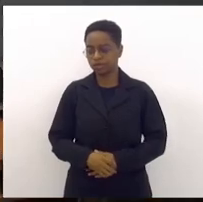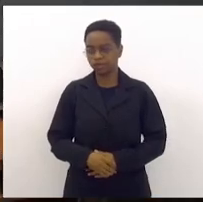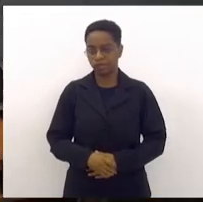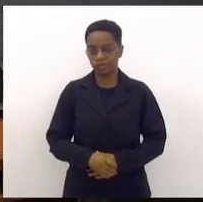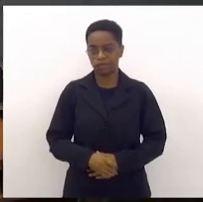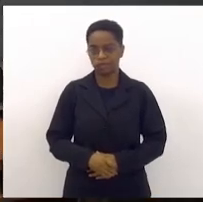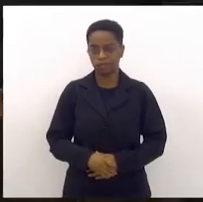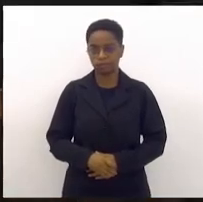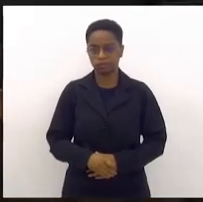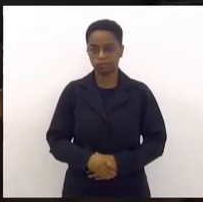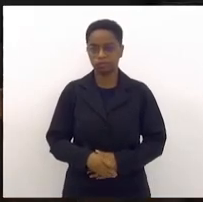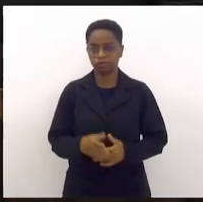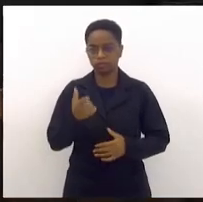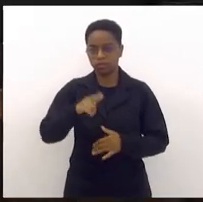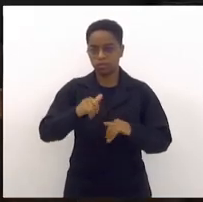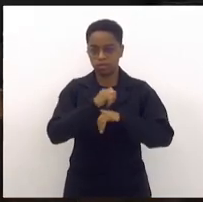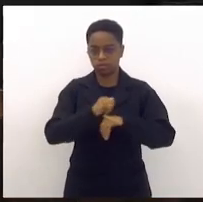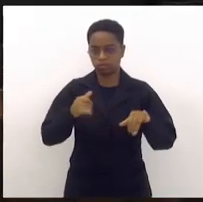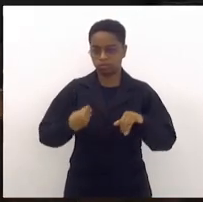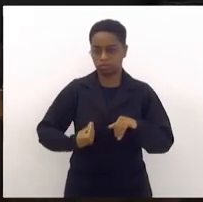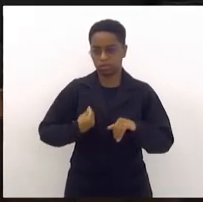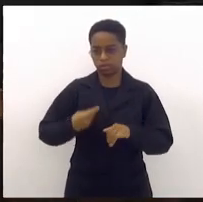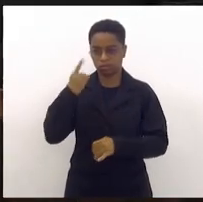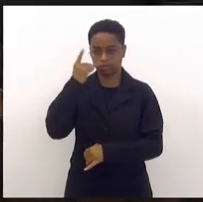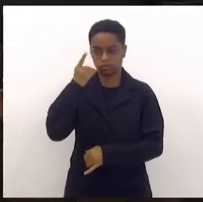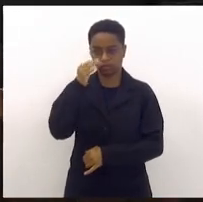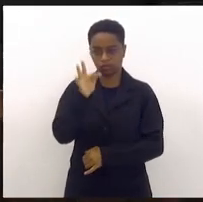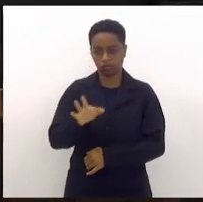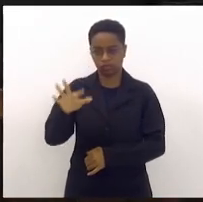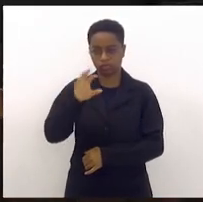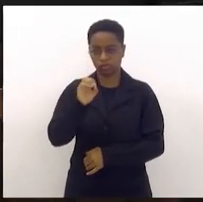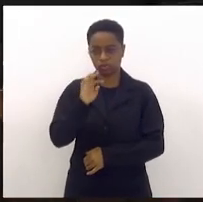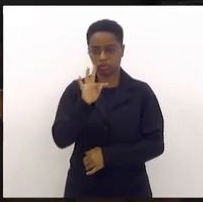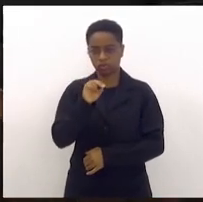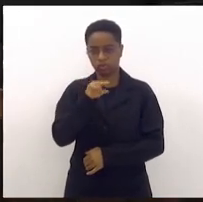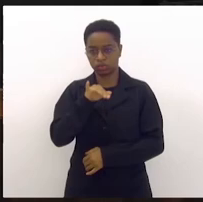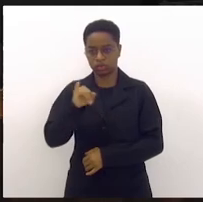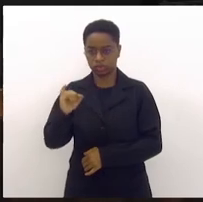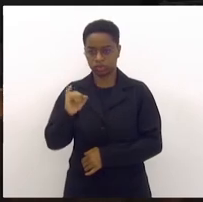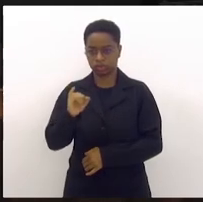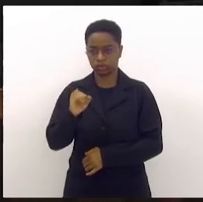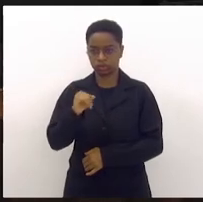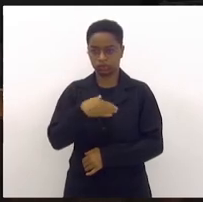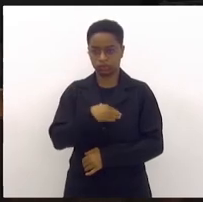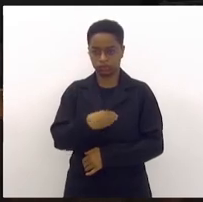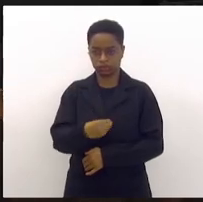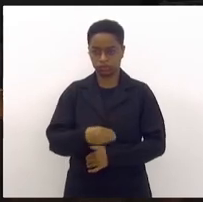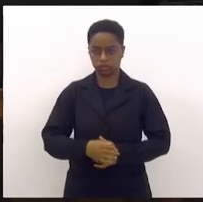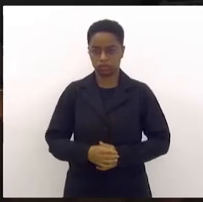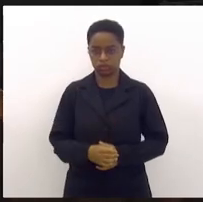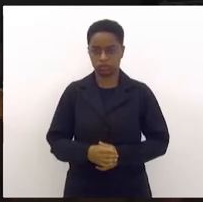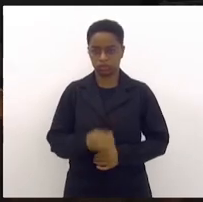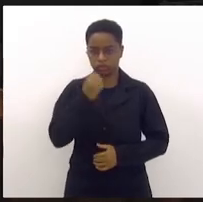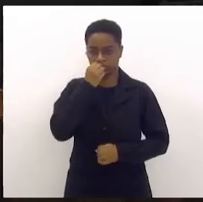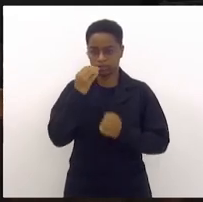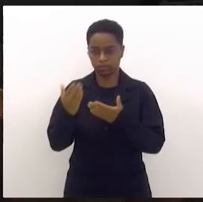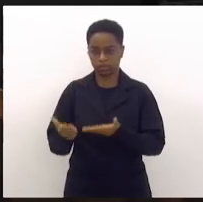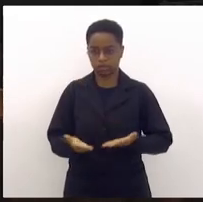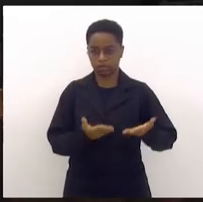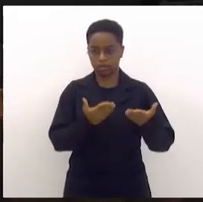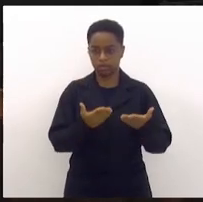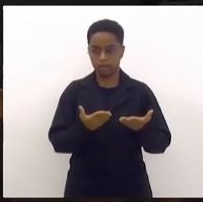Mais uma vez, anunciar a presença do nobre deputado federal, Otônio de Paula Filho. Seja muito bem-vindo, Vossa Excelência